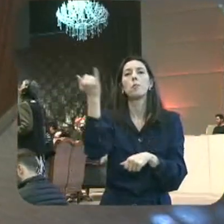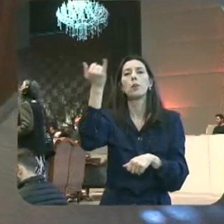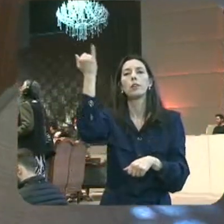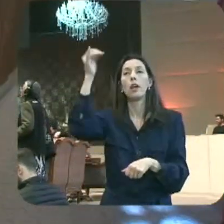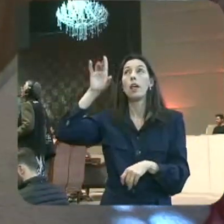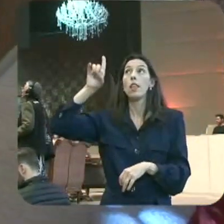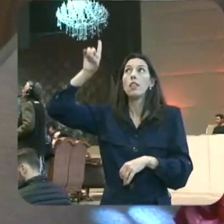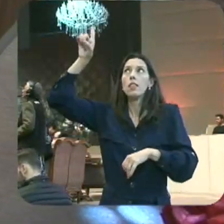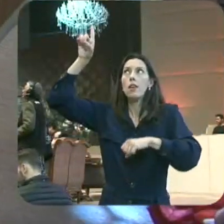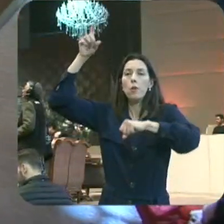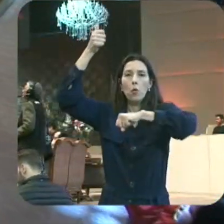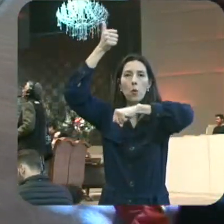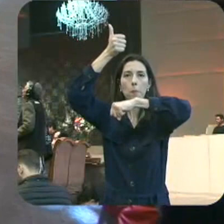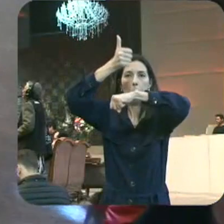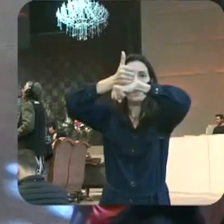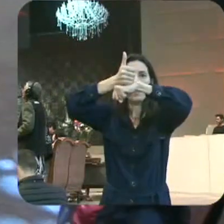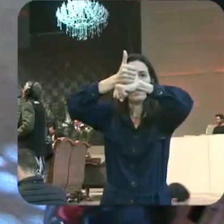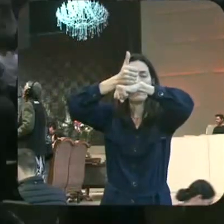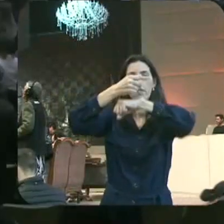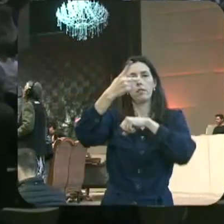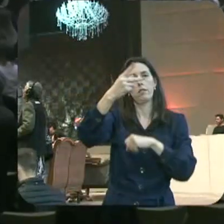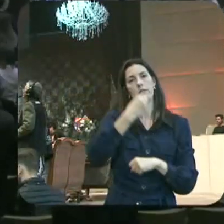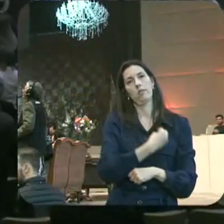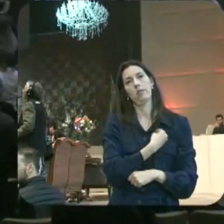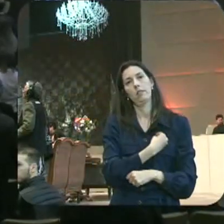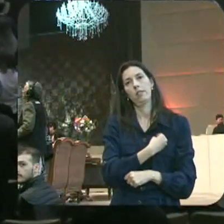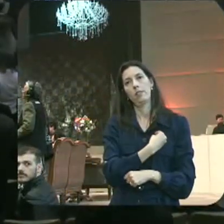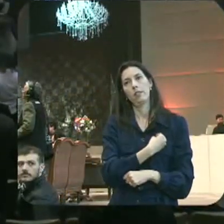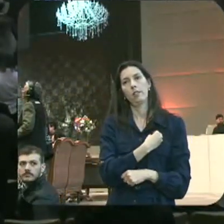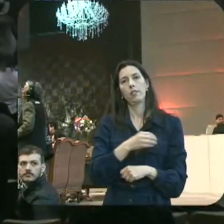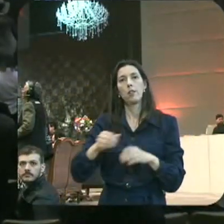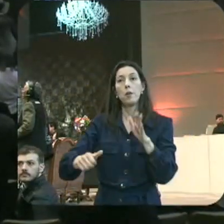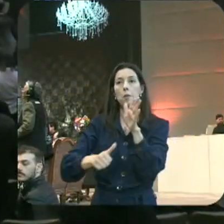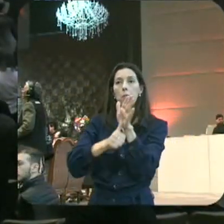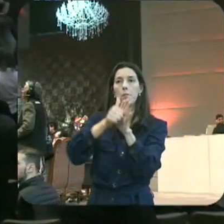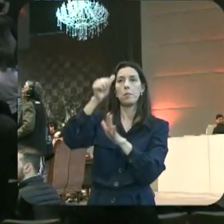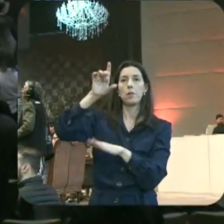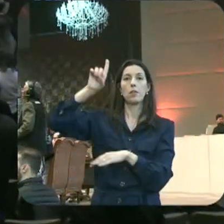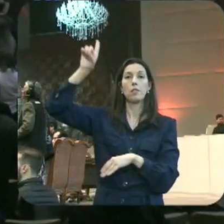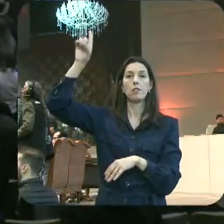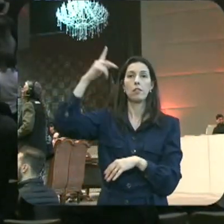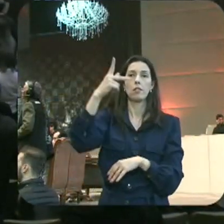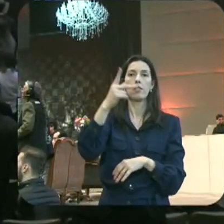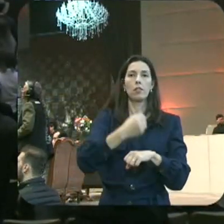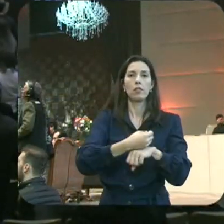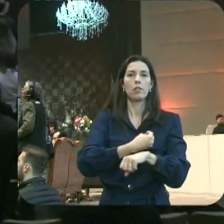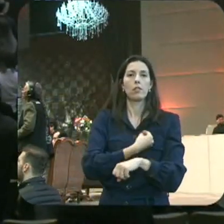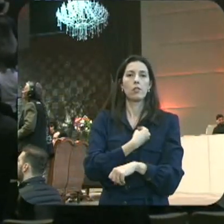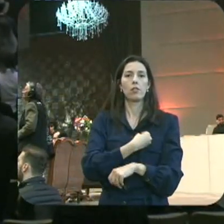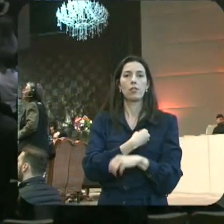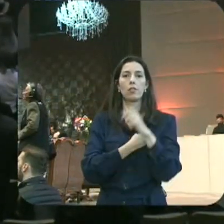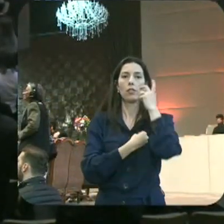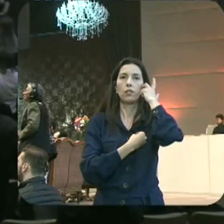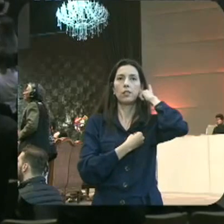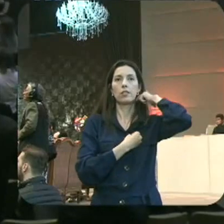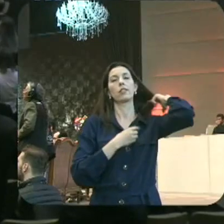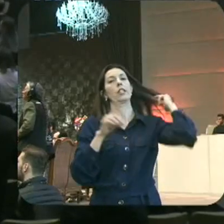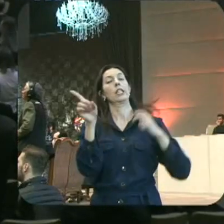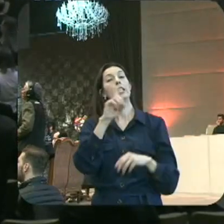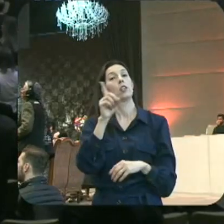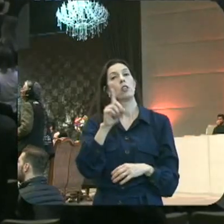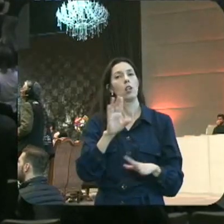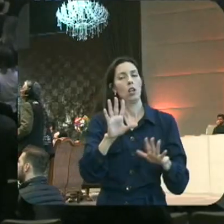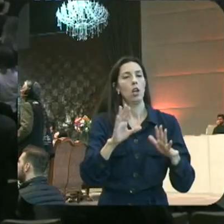coloca primeiro Deus na tua vida, primeiro Jesus na tua vida. Não é primeiro a igreja,